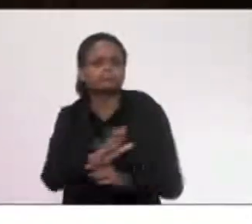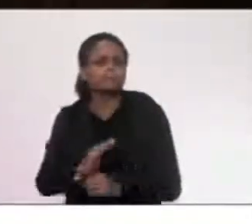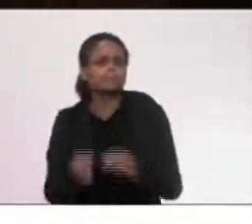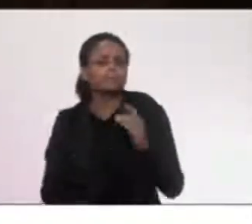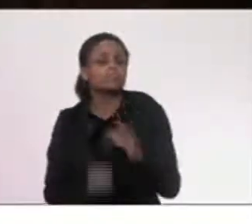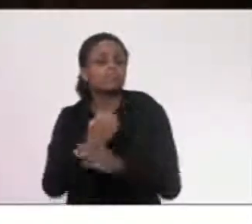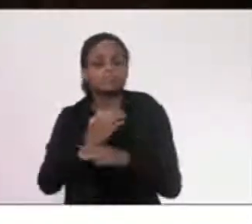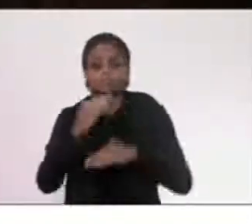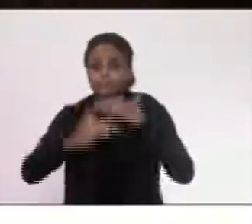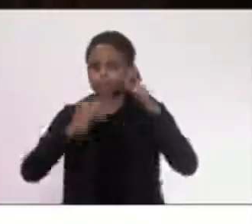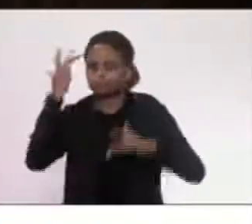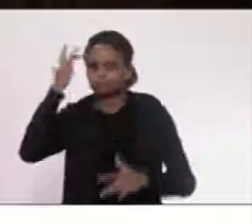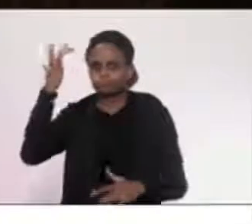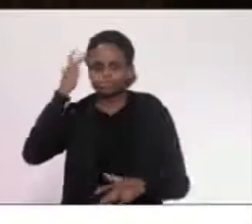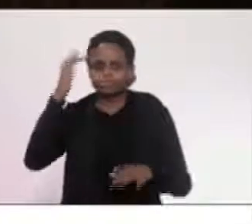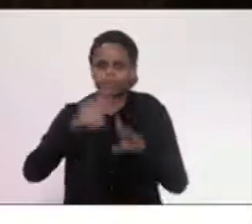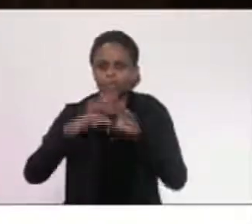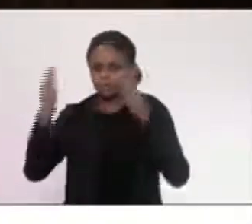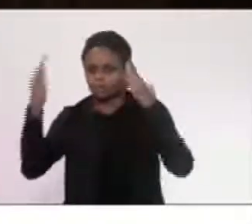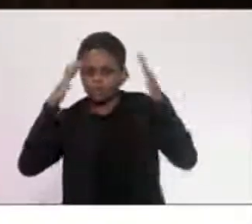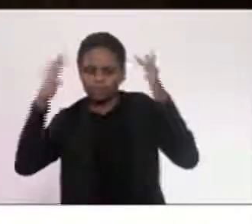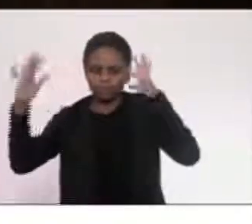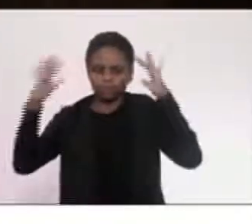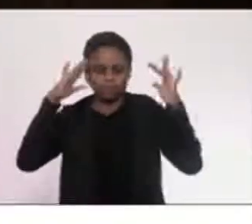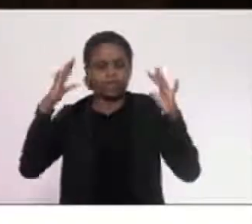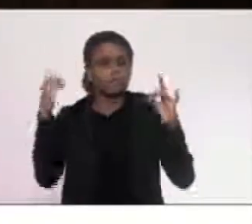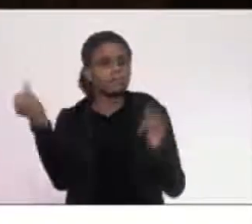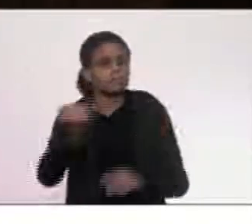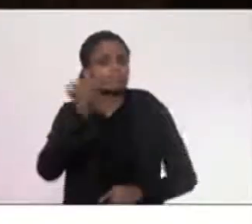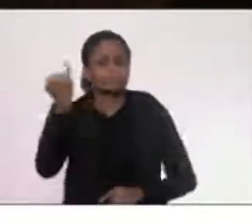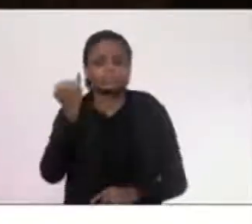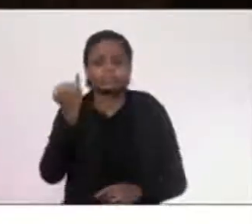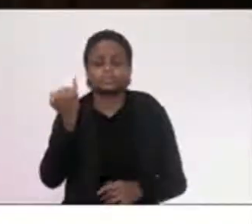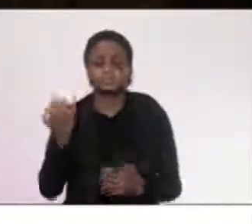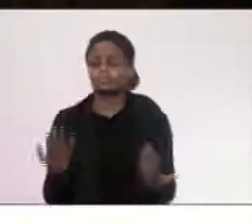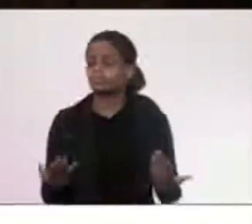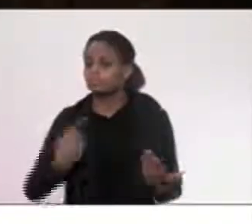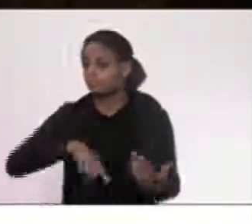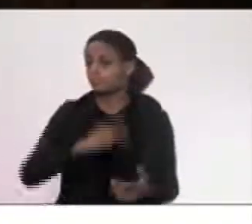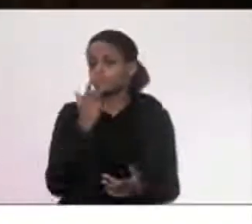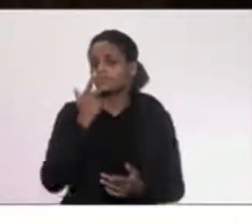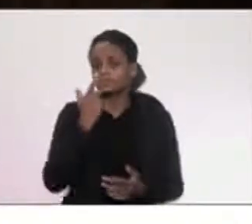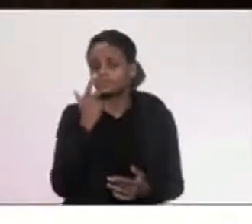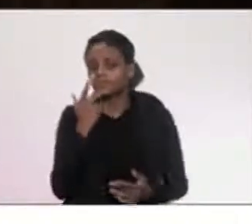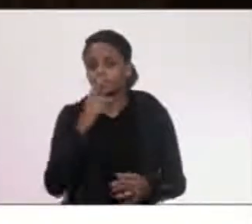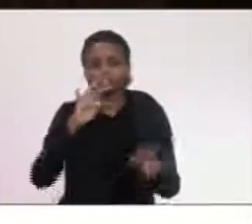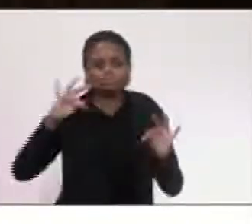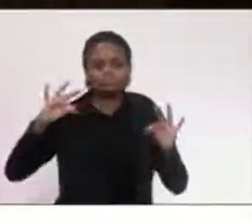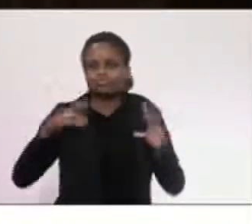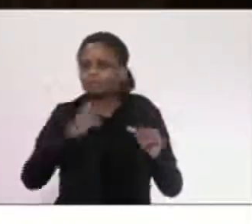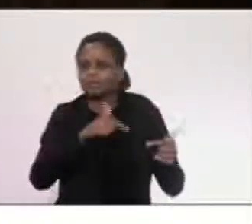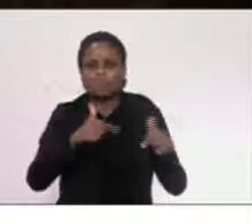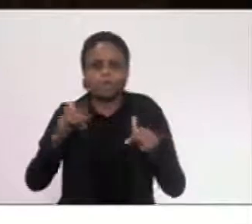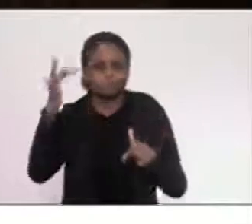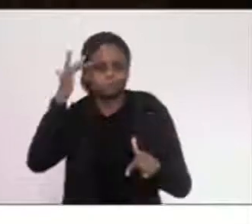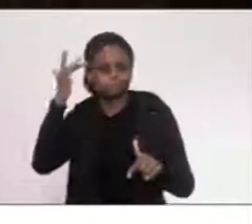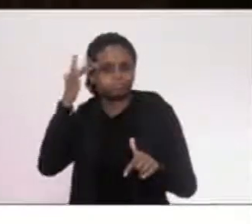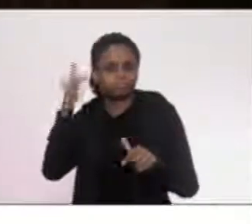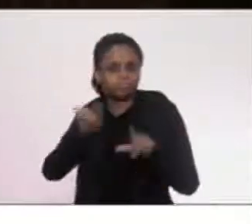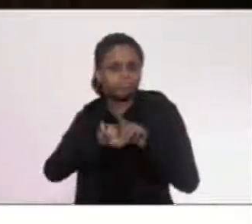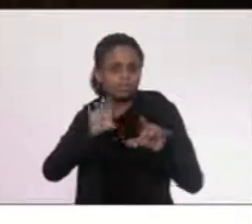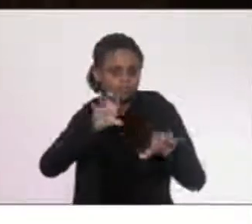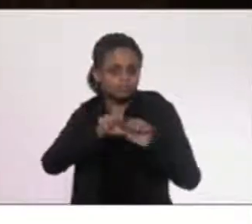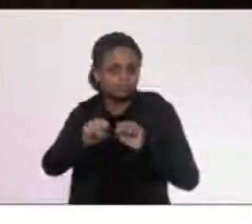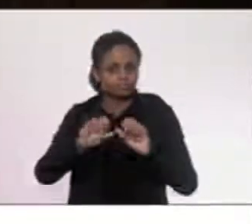também reflexiva, que é fundamental. Afinal de contas, quando a gente fala de todo o trabalho intelectual e